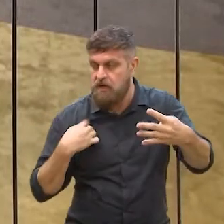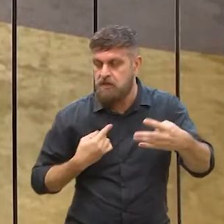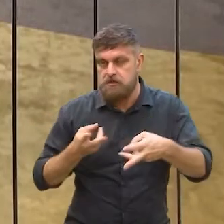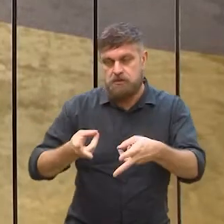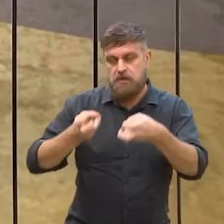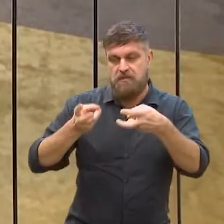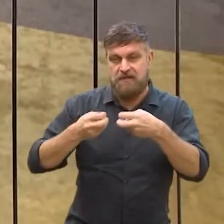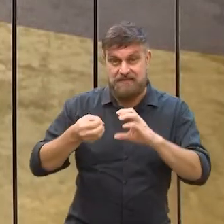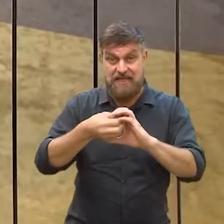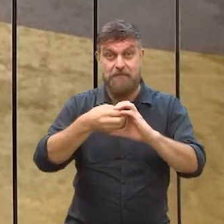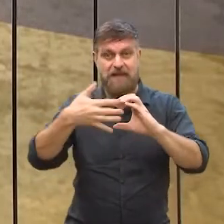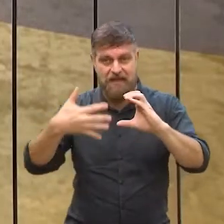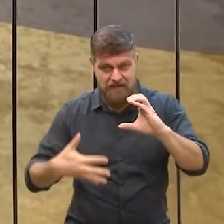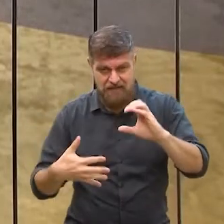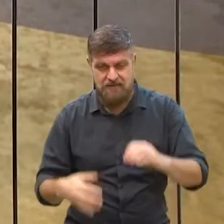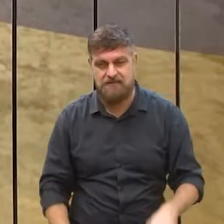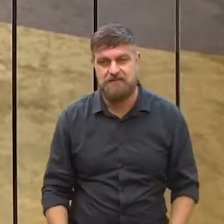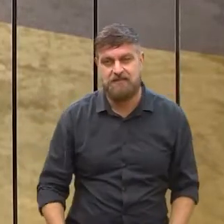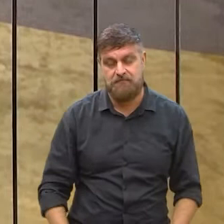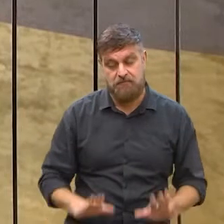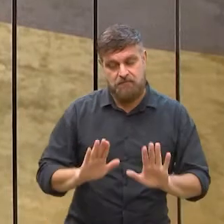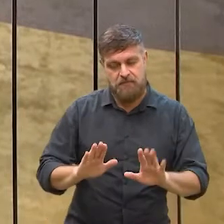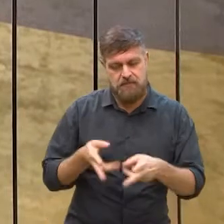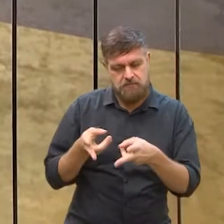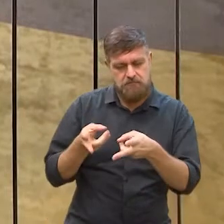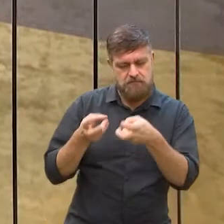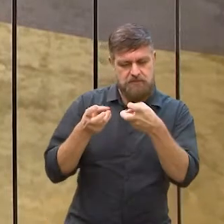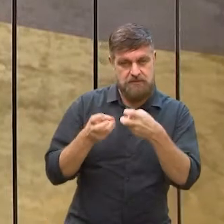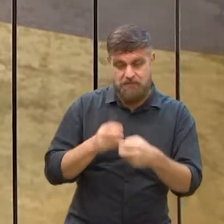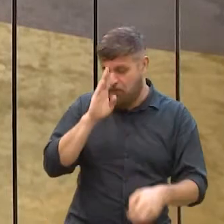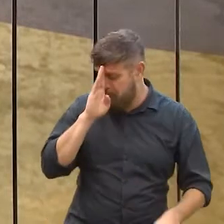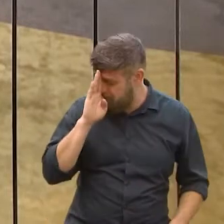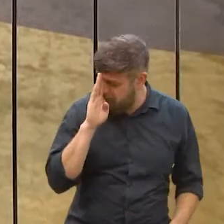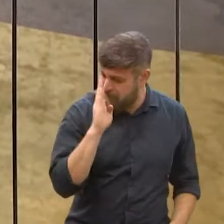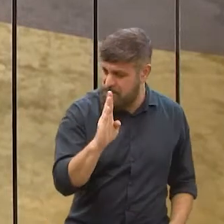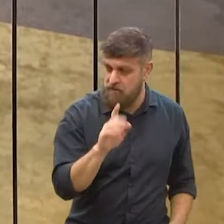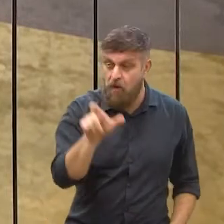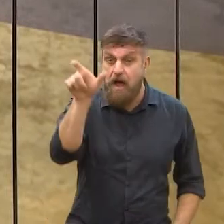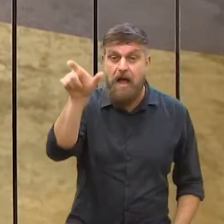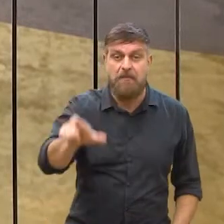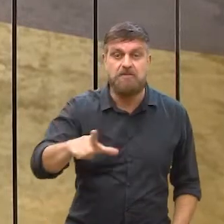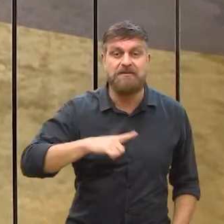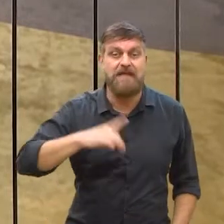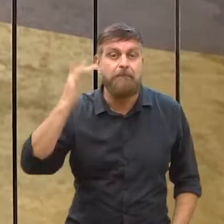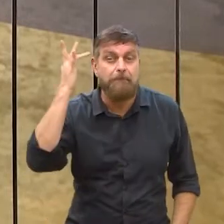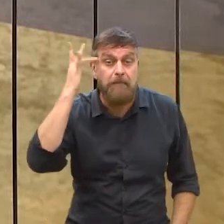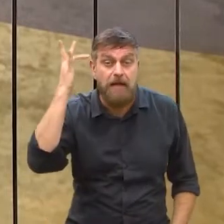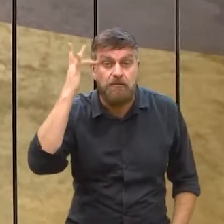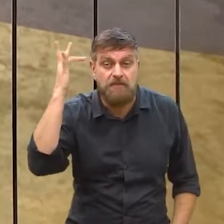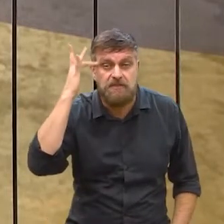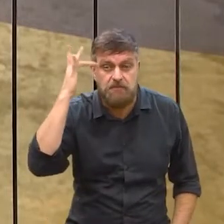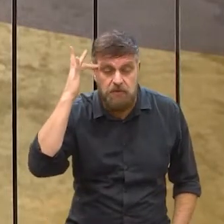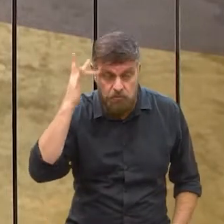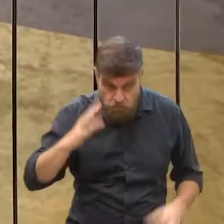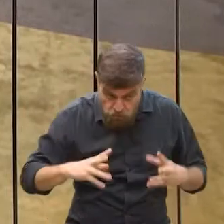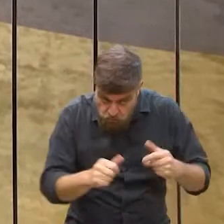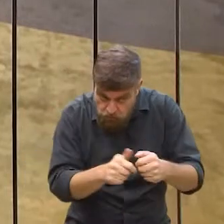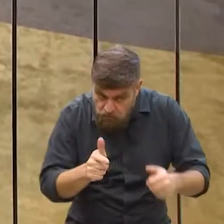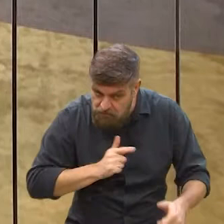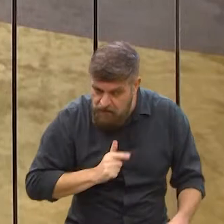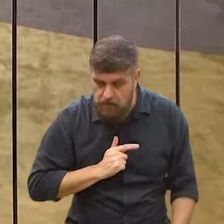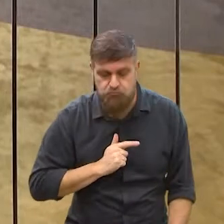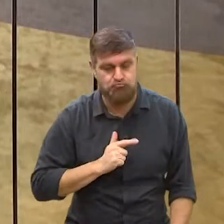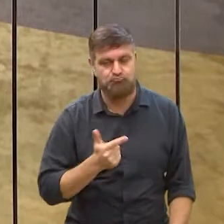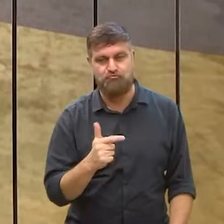evidenciar essa característica. Mas o que eu levo em consideração como prioridade é o amadurecimento. Nem todo mundo tem o amadurecimento. Às vezes ele está